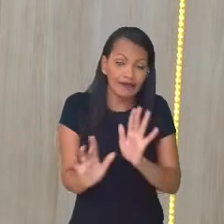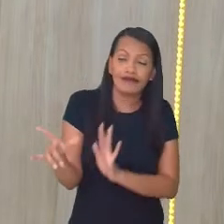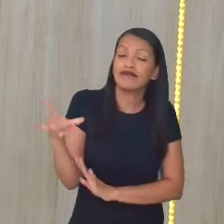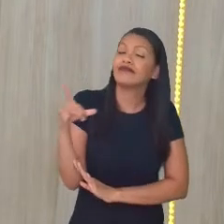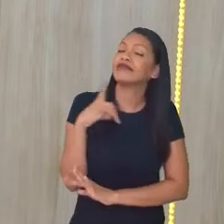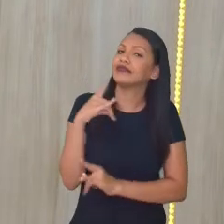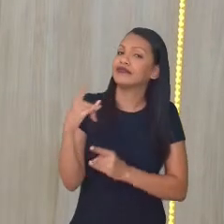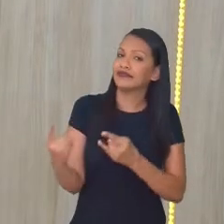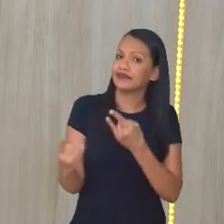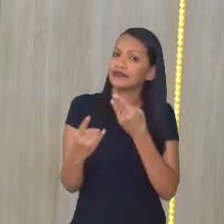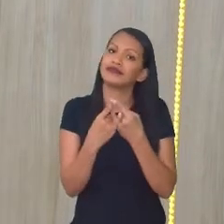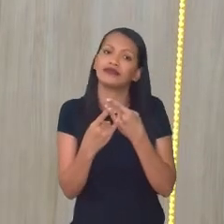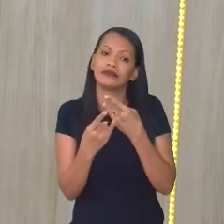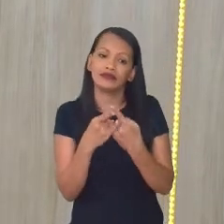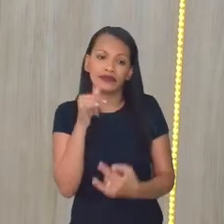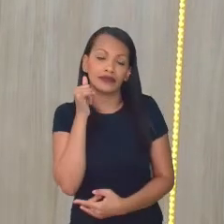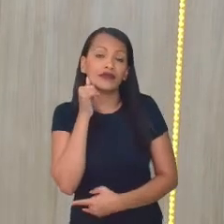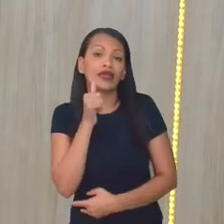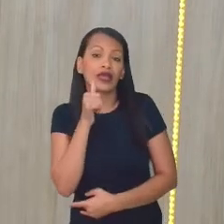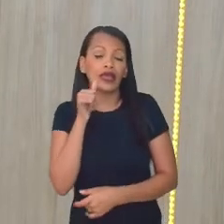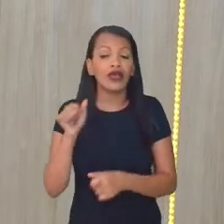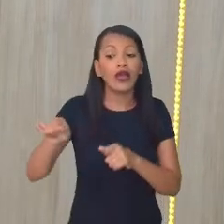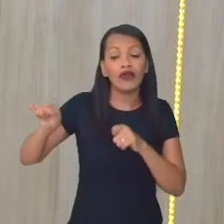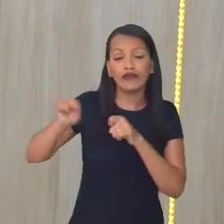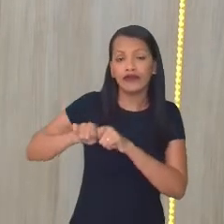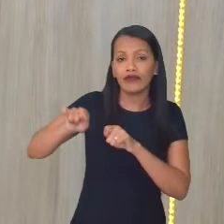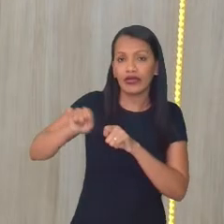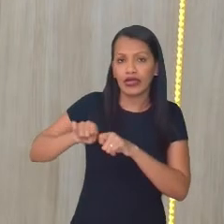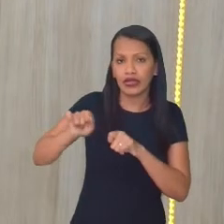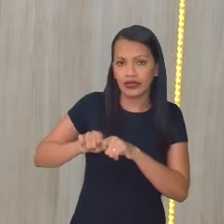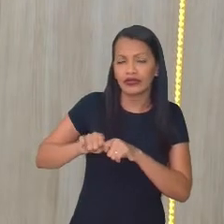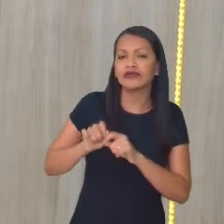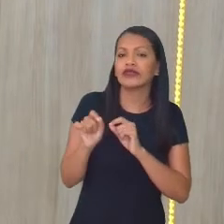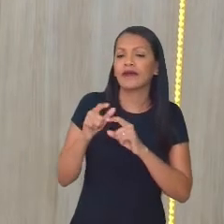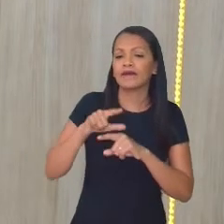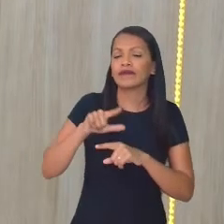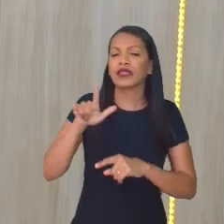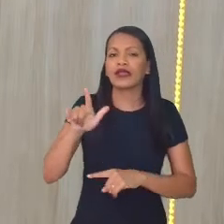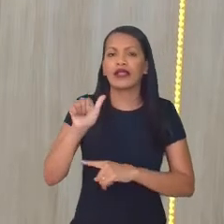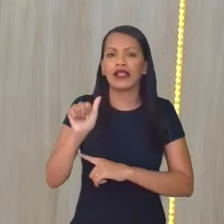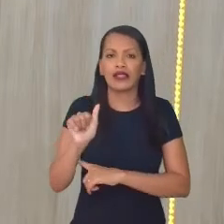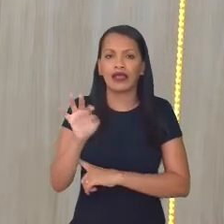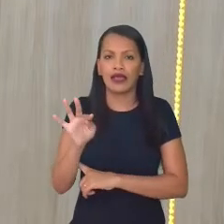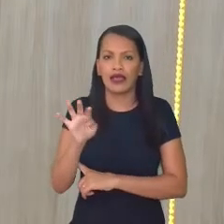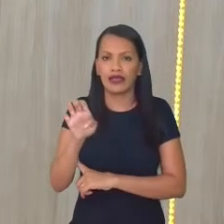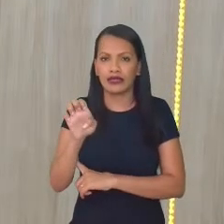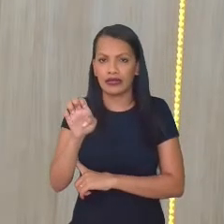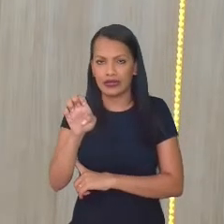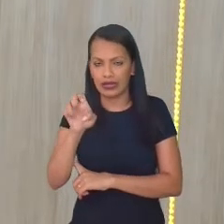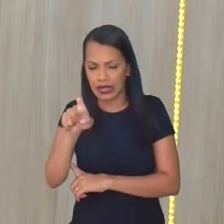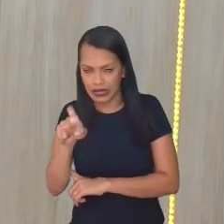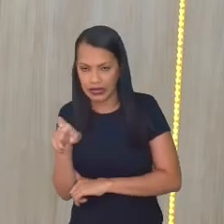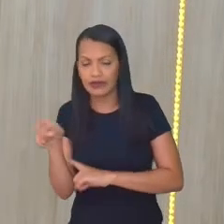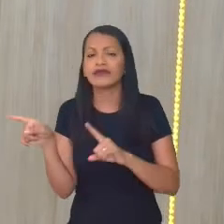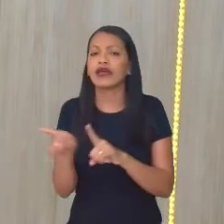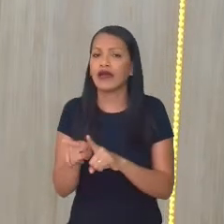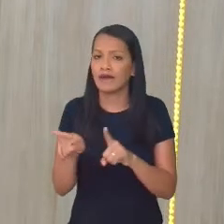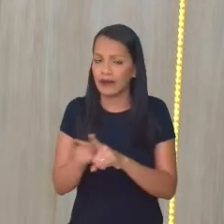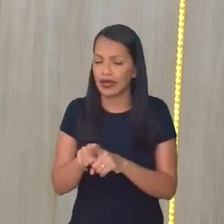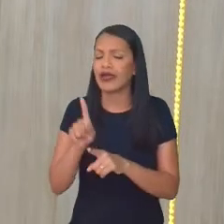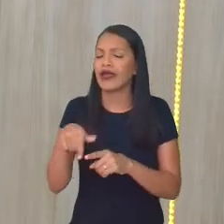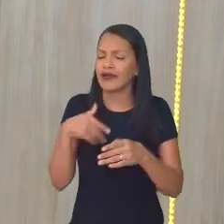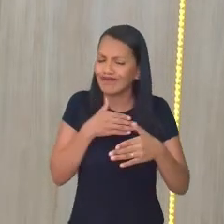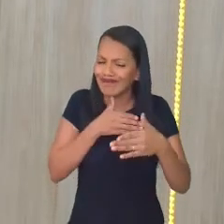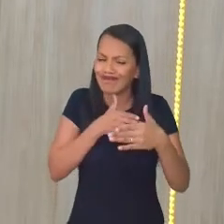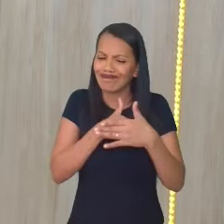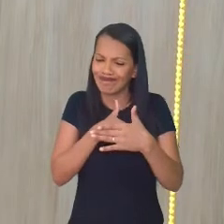as camisinhas femininas, elas são feitas, né, de látex, que é usada também para cobrir o pênis, funciona realmente como uma